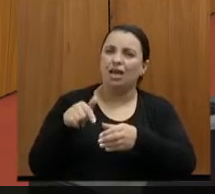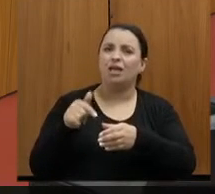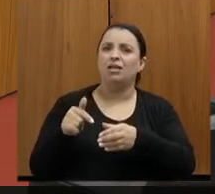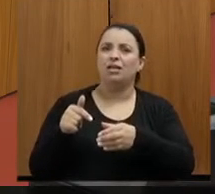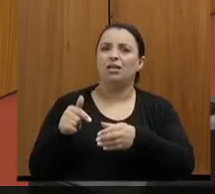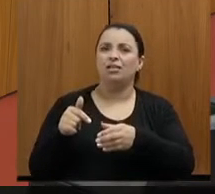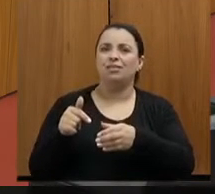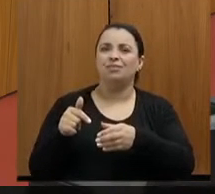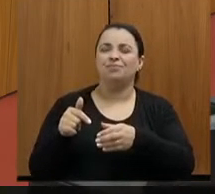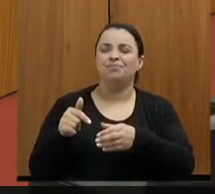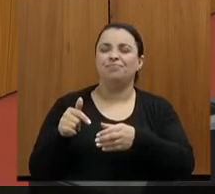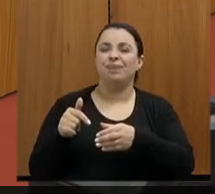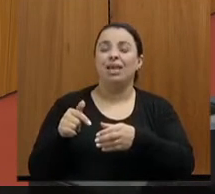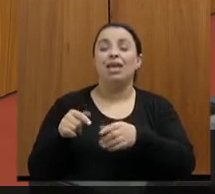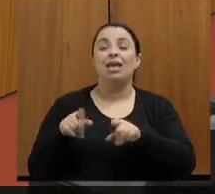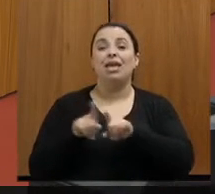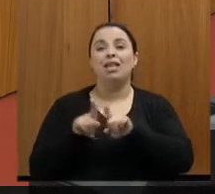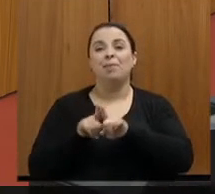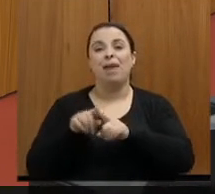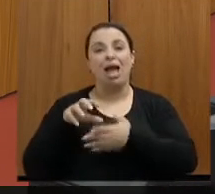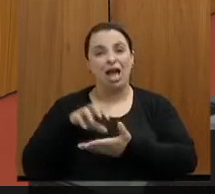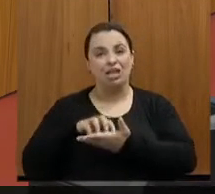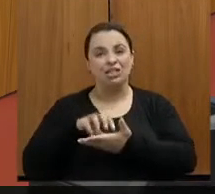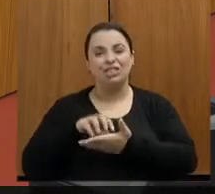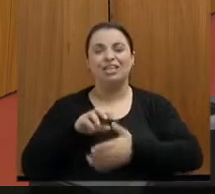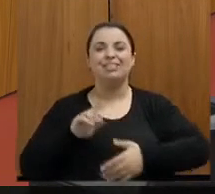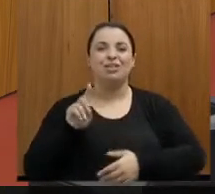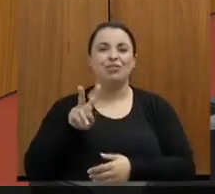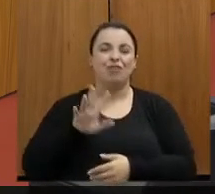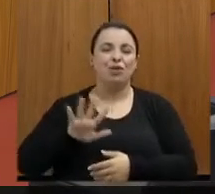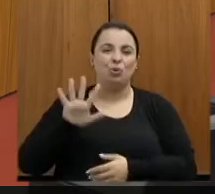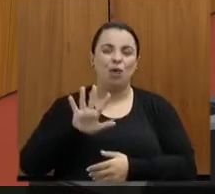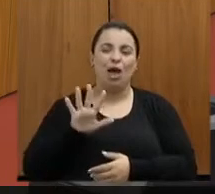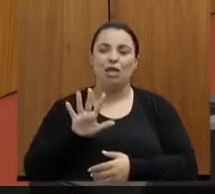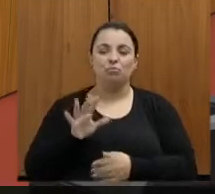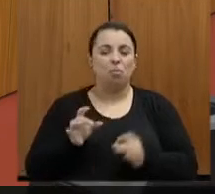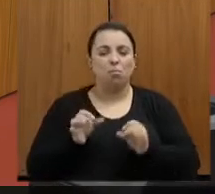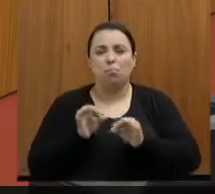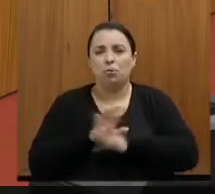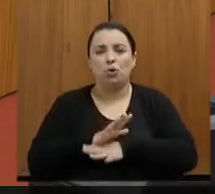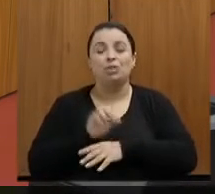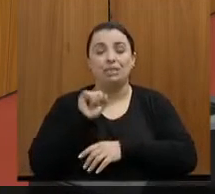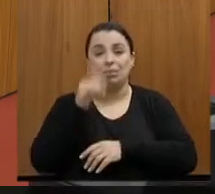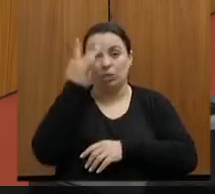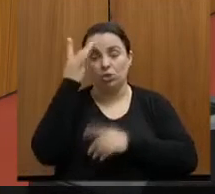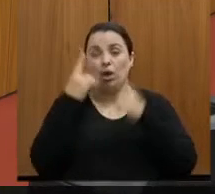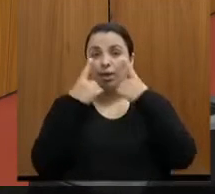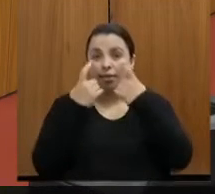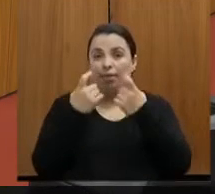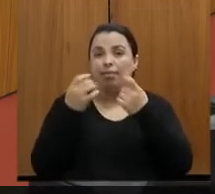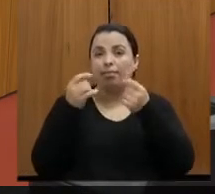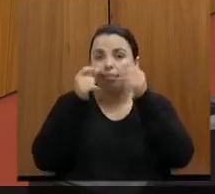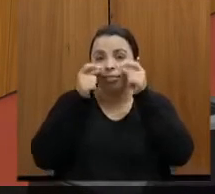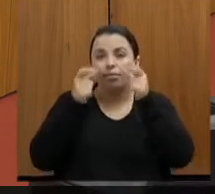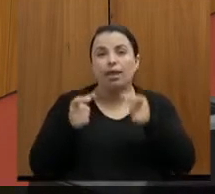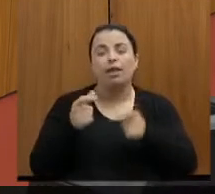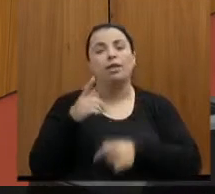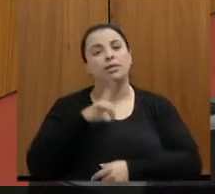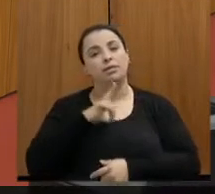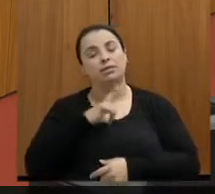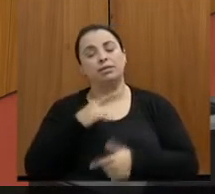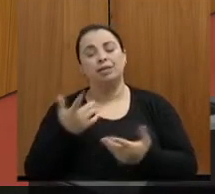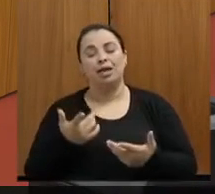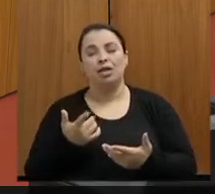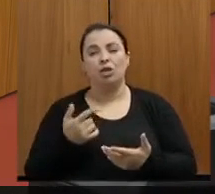agência do Vale do Aço inteiramente à disposição para todos os interessados. Nós temos muito orgulho desse programa Minas Reúbe